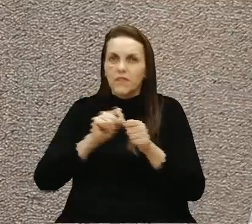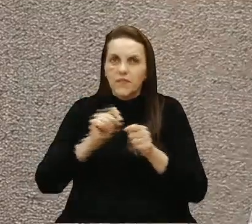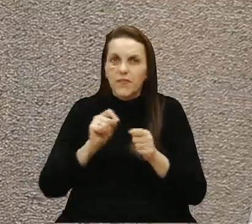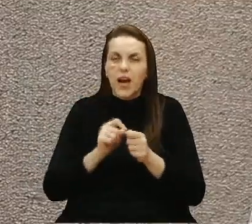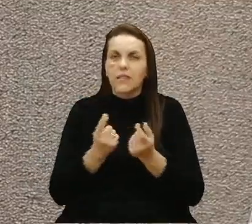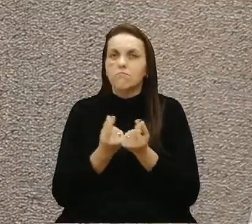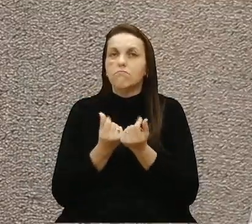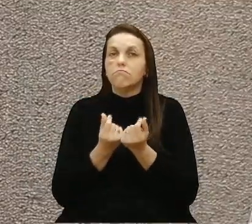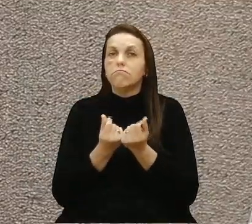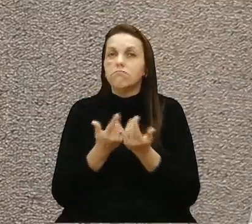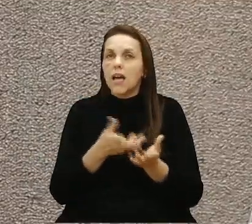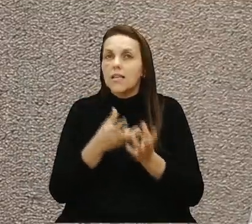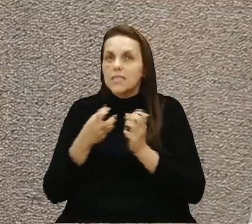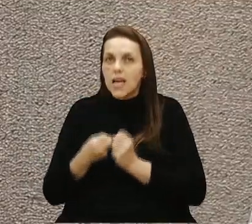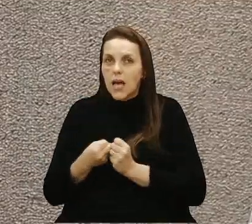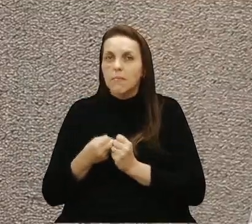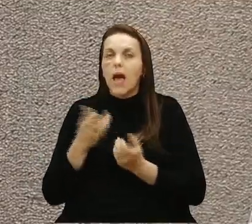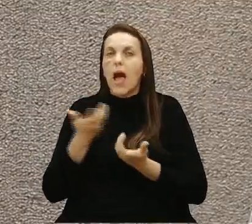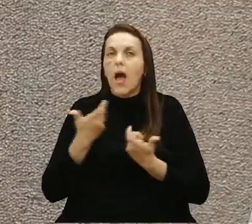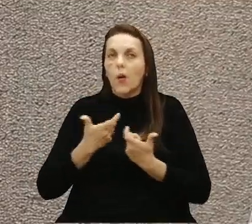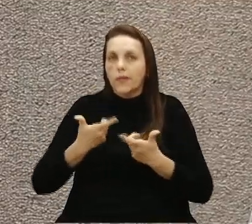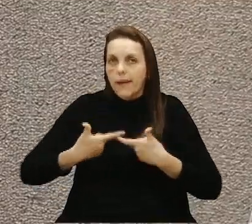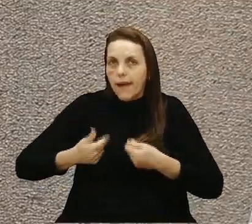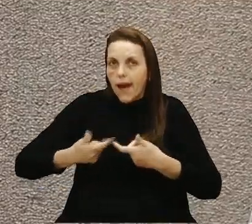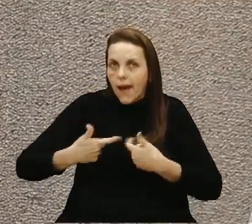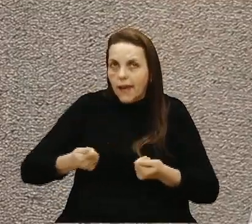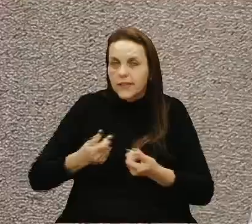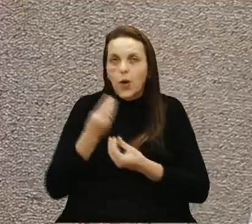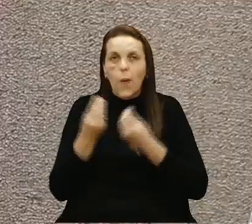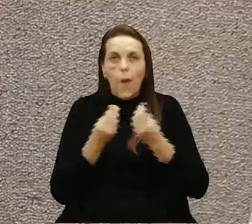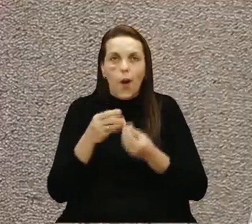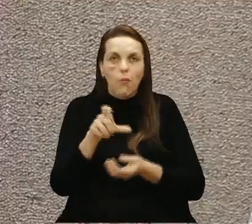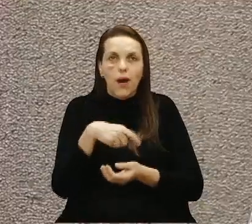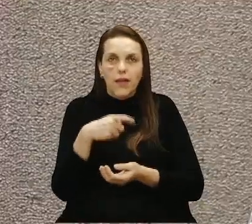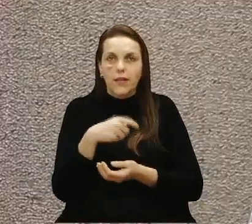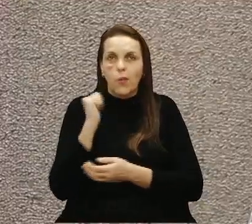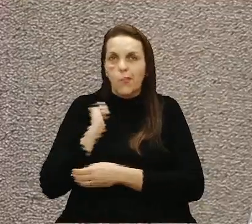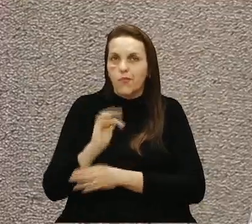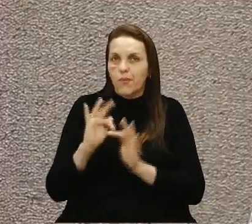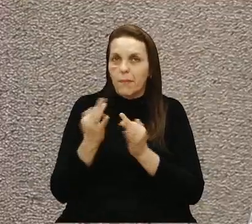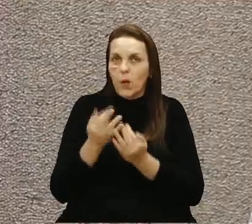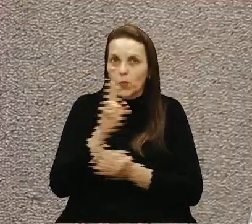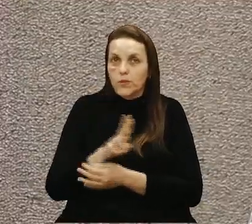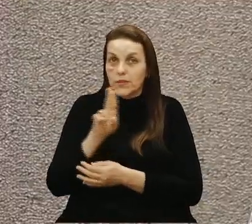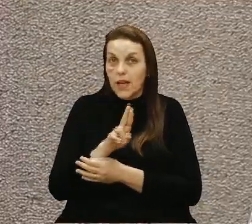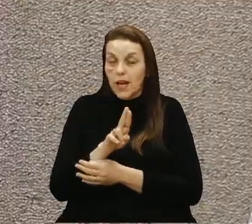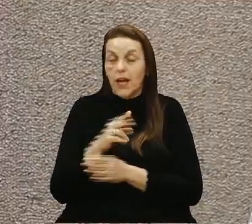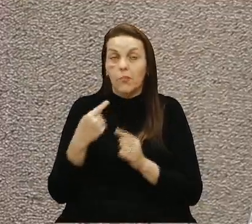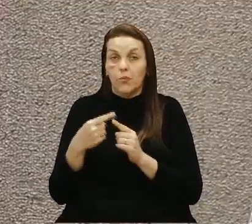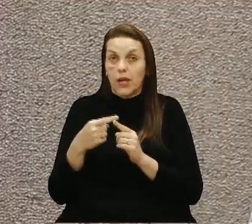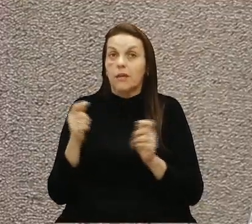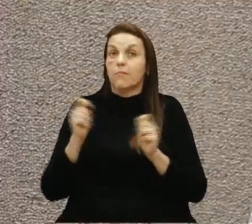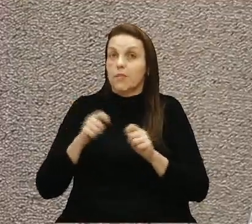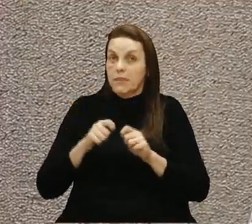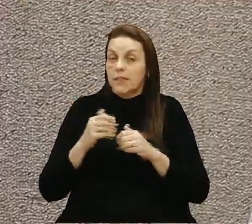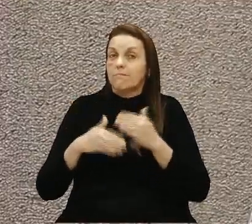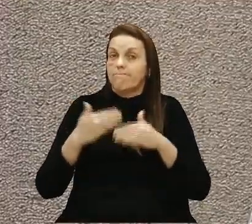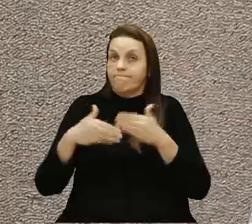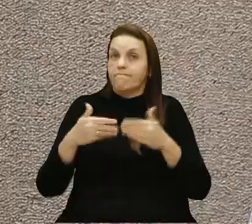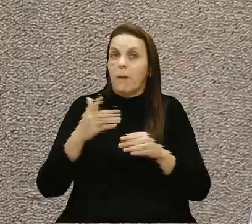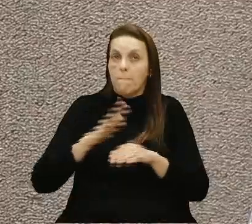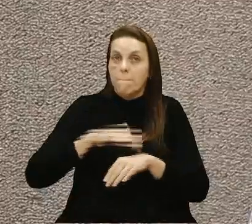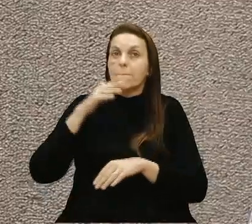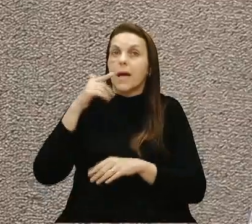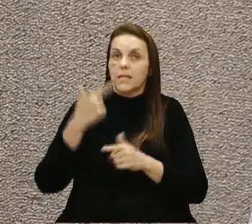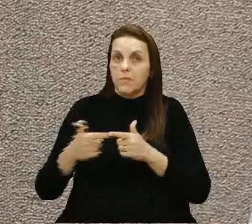valor recebido, aonde eles colocam esse valor, como eles usam esse valor, né? Porque isso pode estar gerando mais